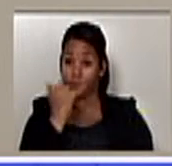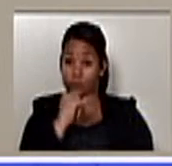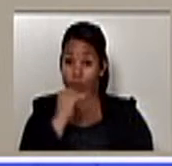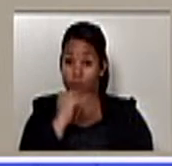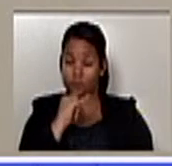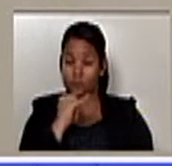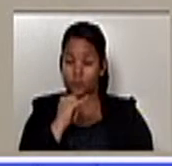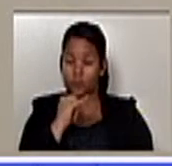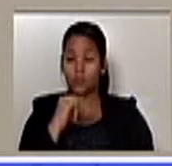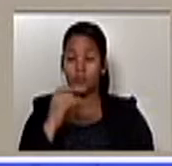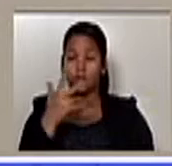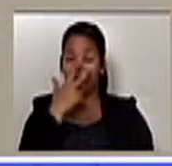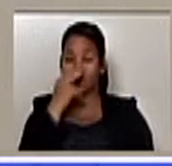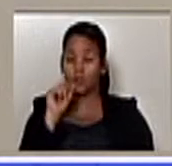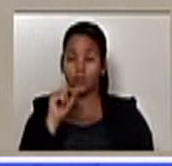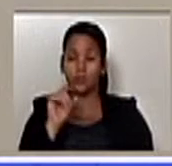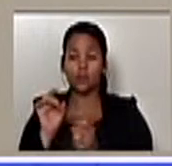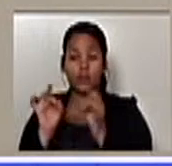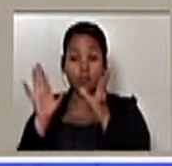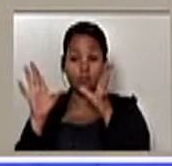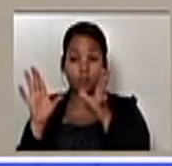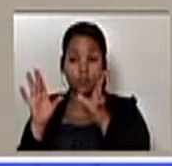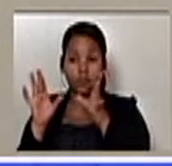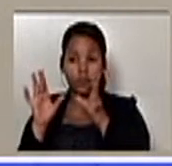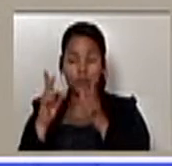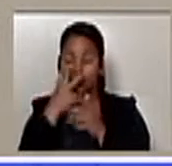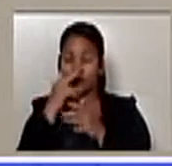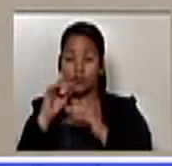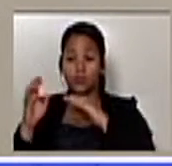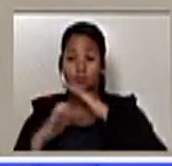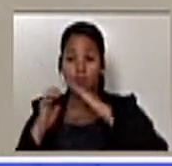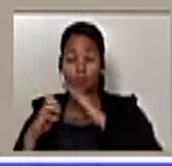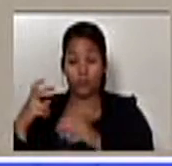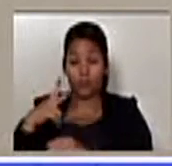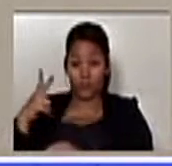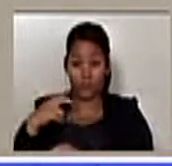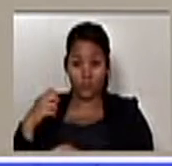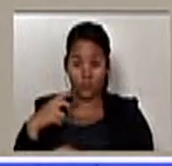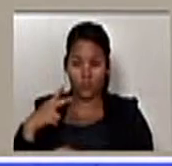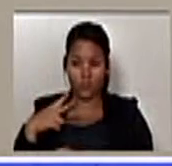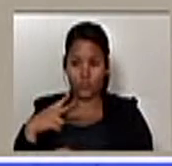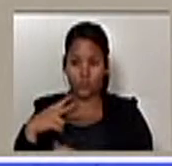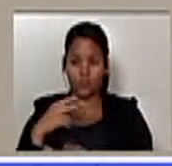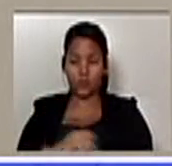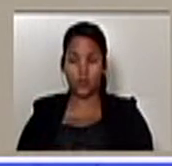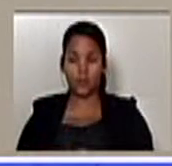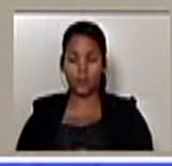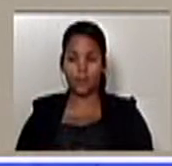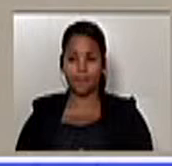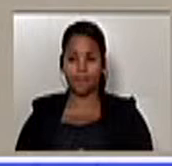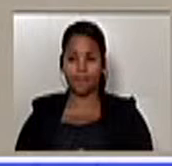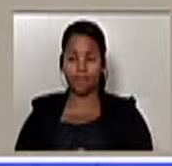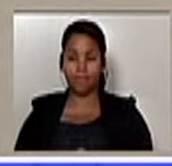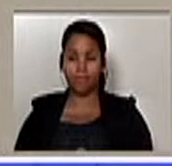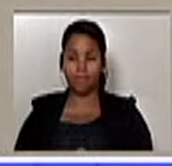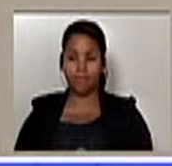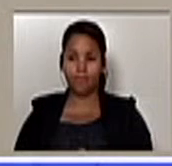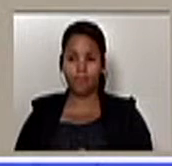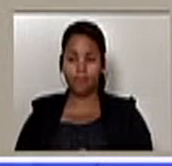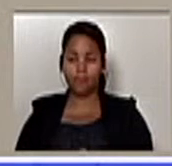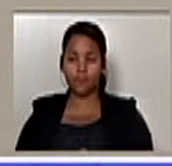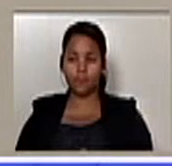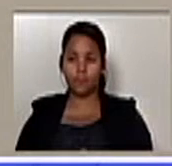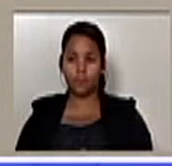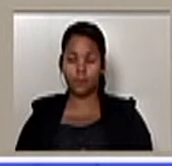ser antecipada a esse, vamos dizer assim, a esse acerto de contas entre o Estado e o governo federal, o Ministério das